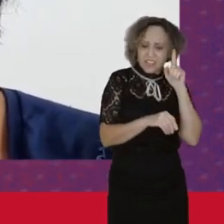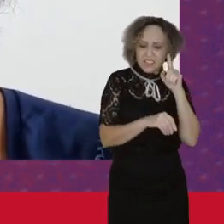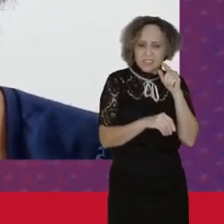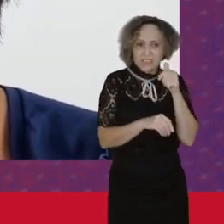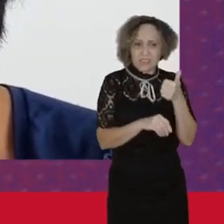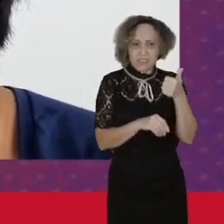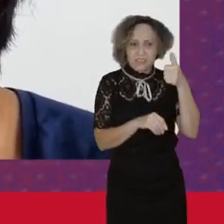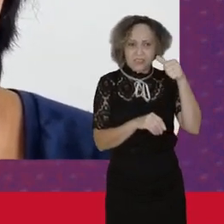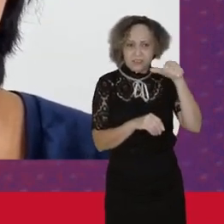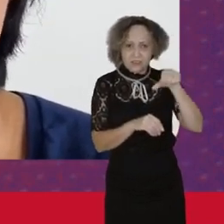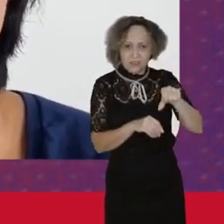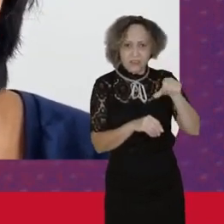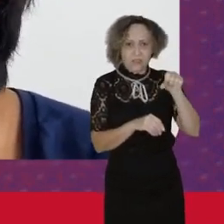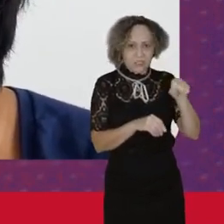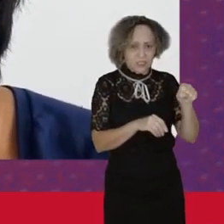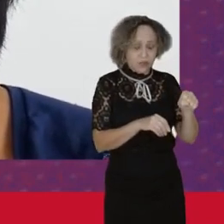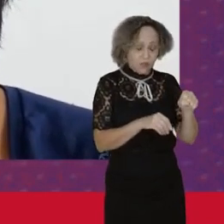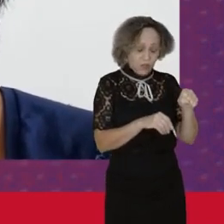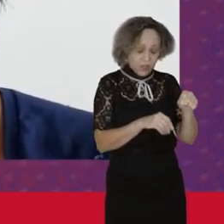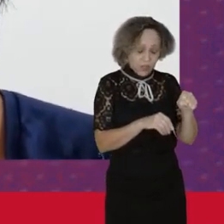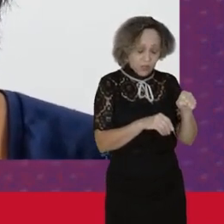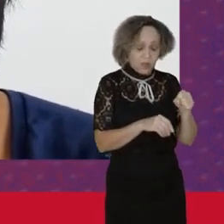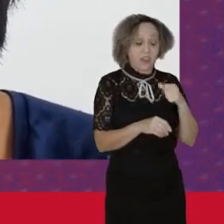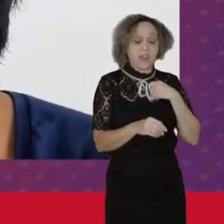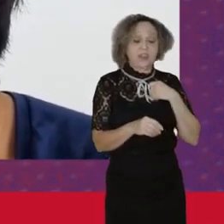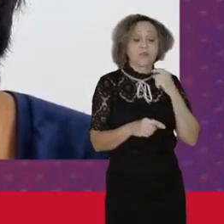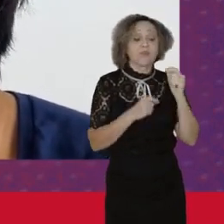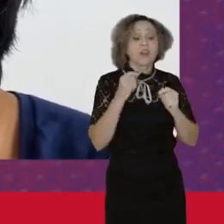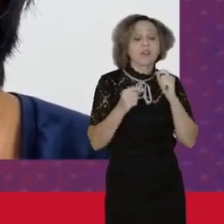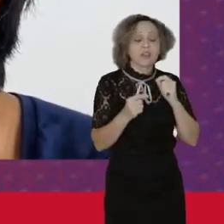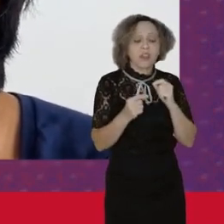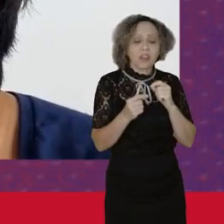o que aconteceu e foi promulgada em outubro de